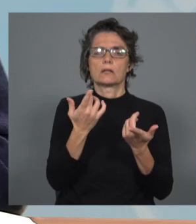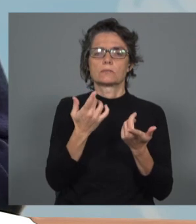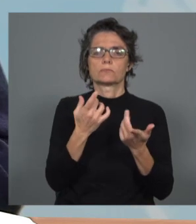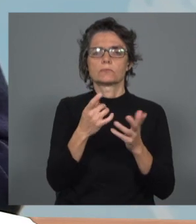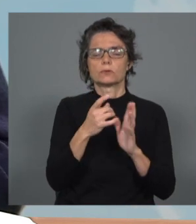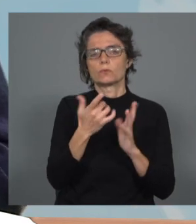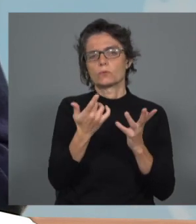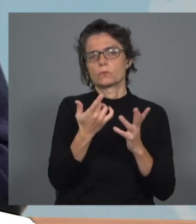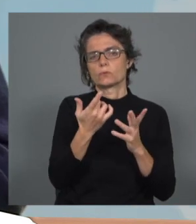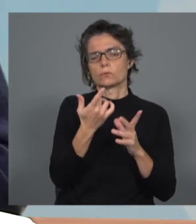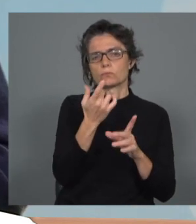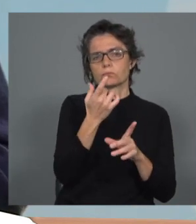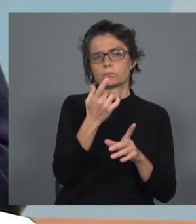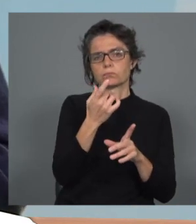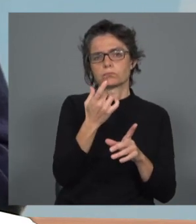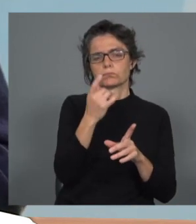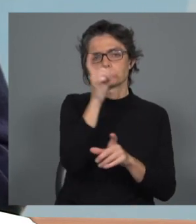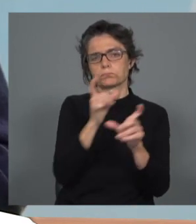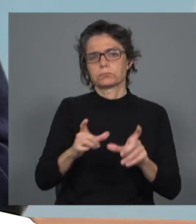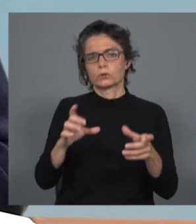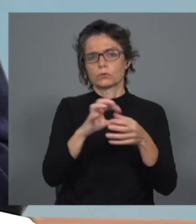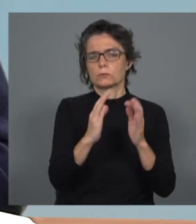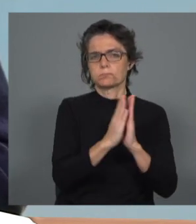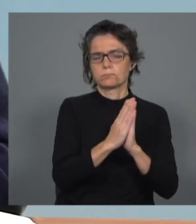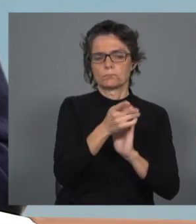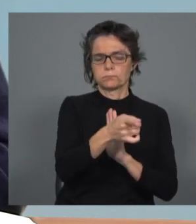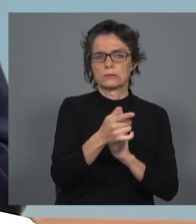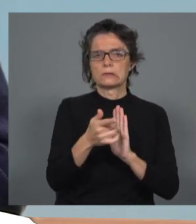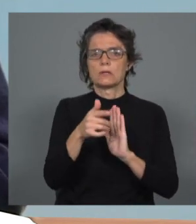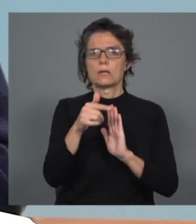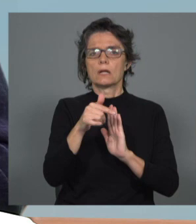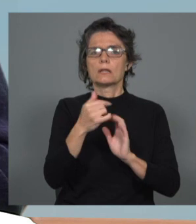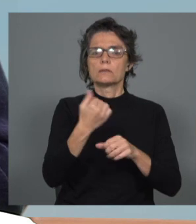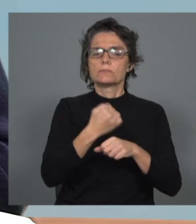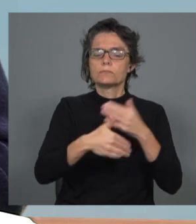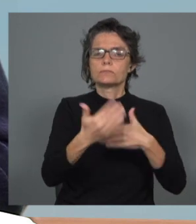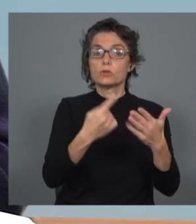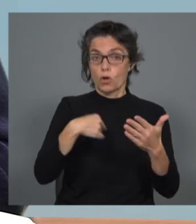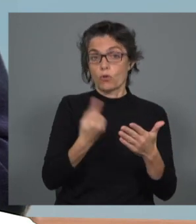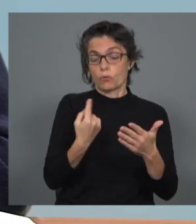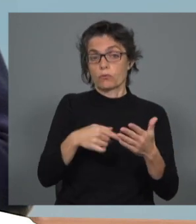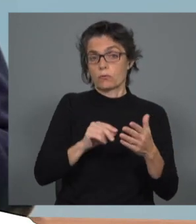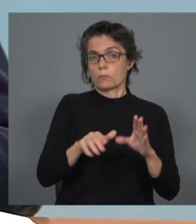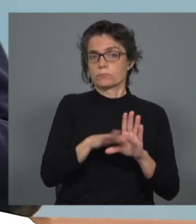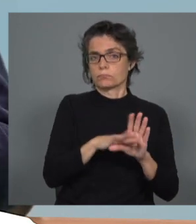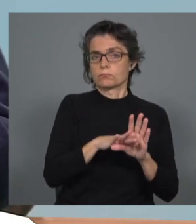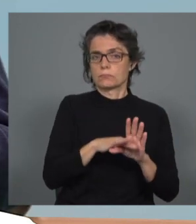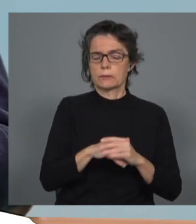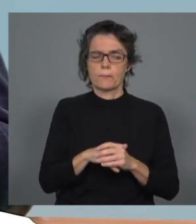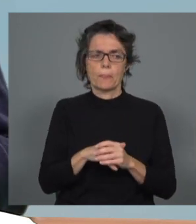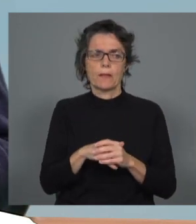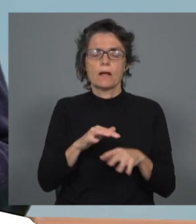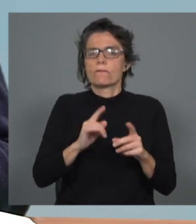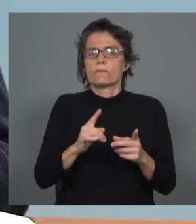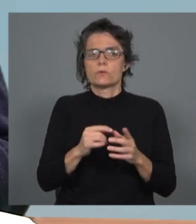também participamos bastante nesse trabalho de promoção humana. No fundo, ajudar as pessoas